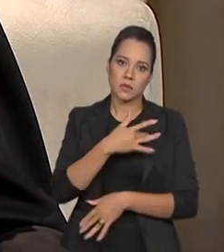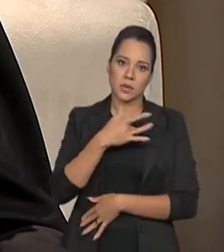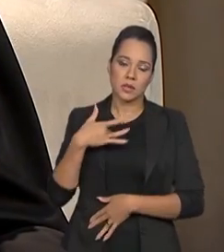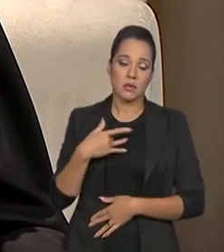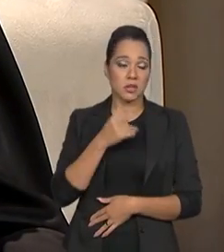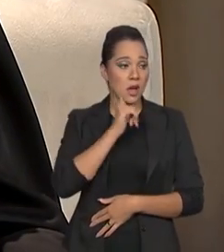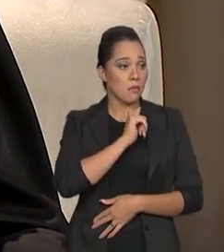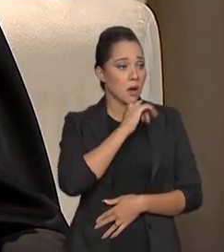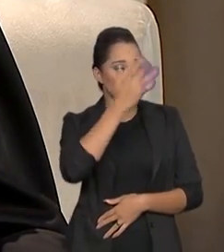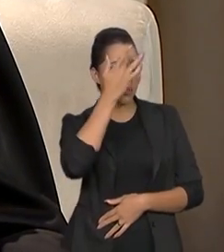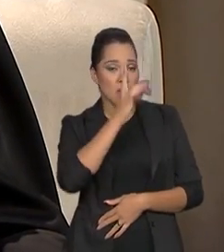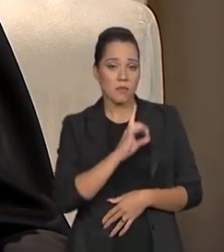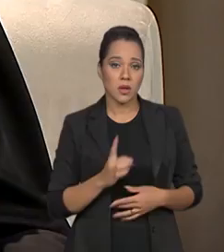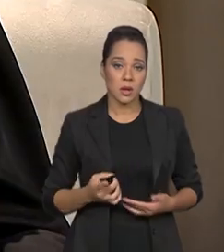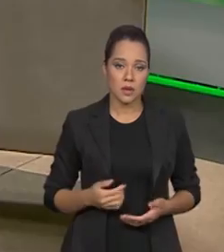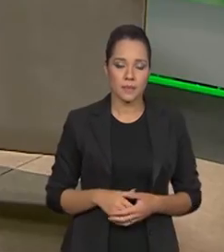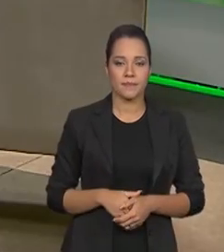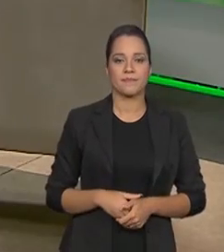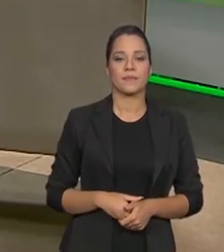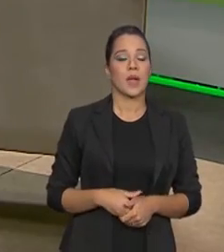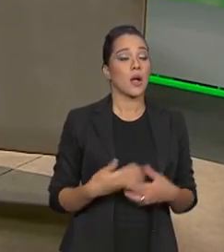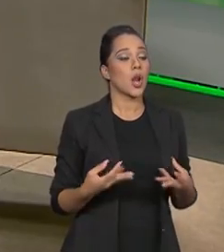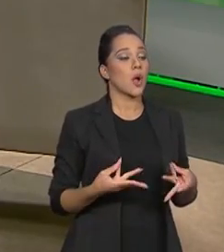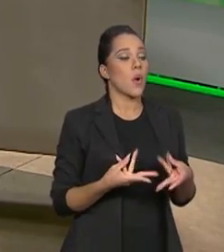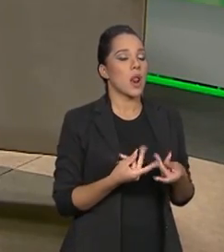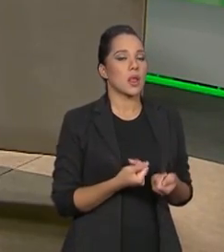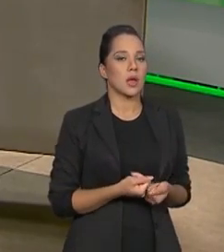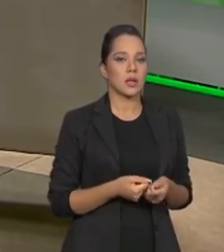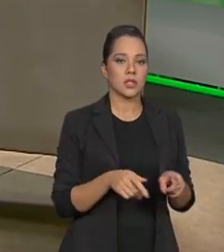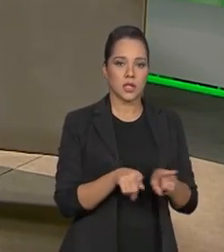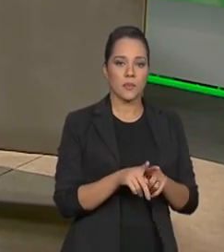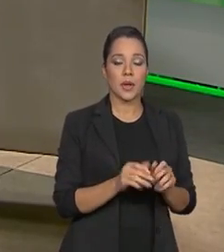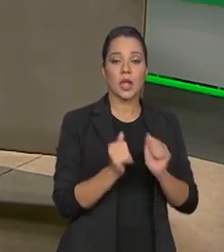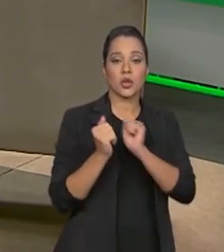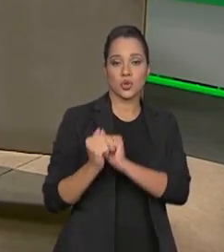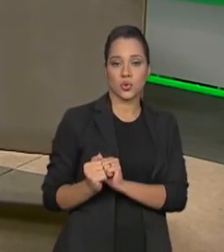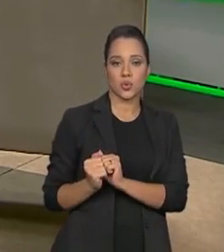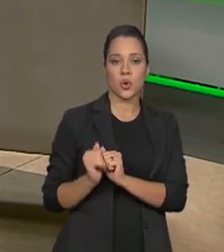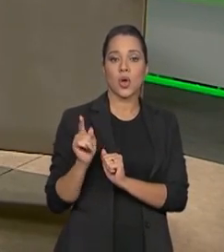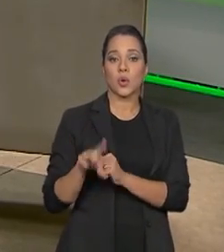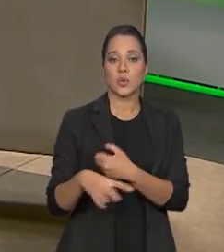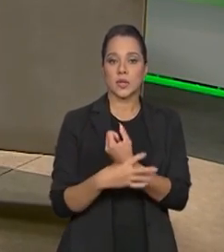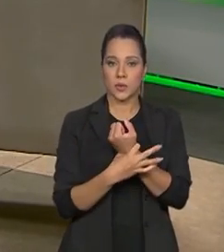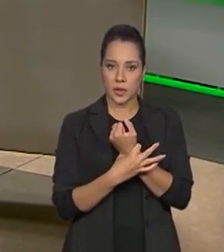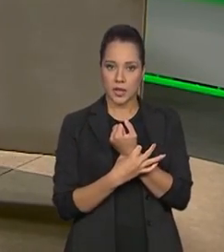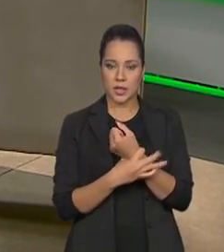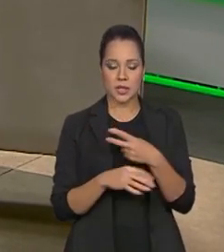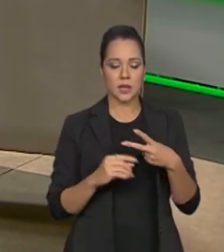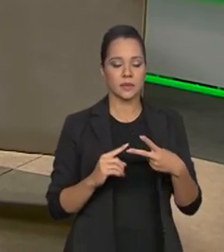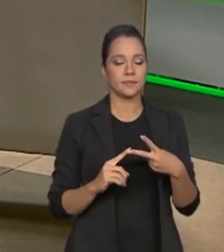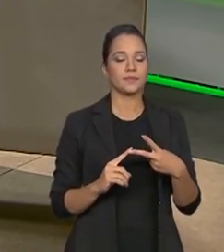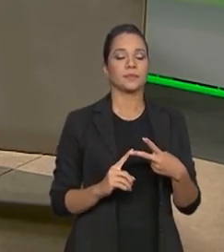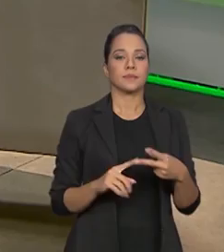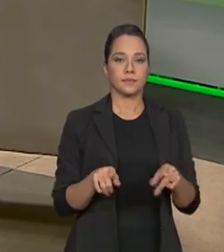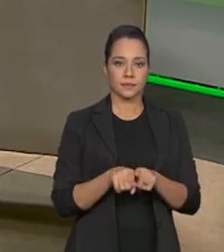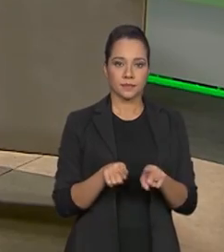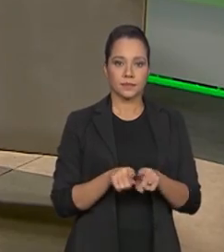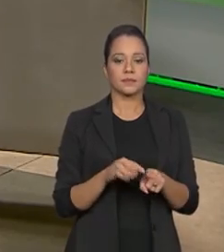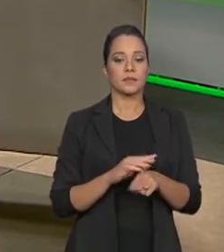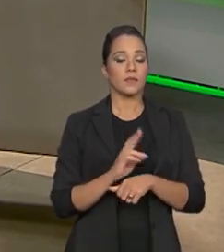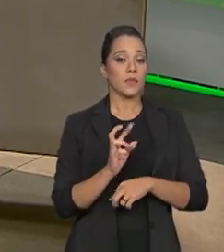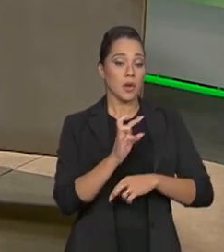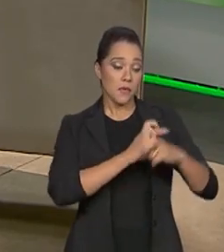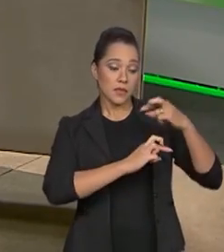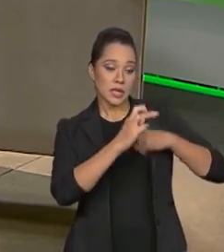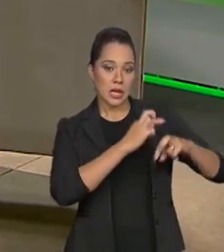saúde a mãe nem tá sabendo uma coisa dessa agora a qualidade ela anda lado a lado com a segurança e com a questão da